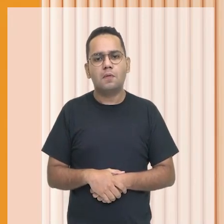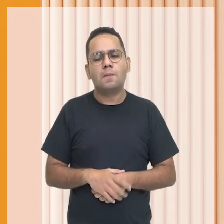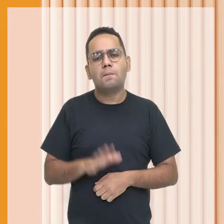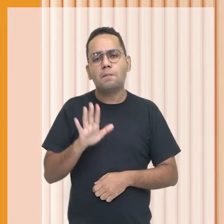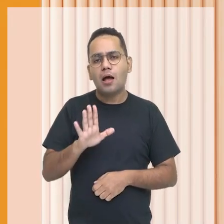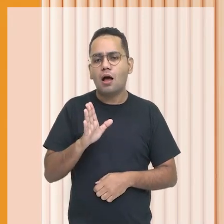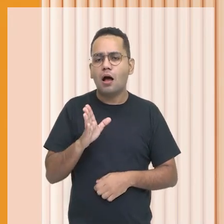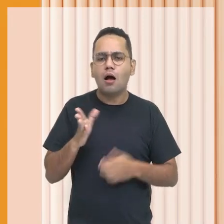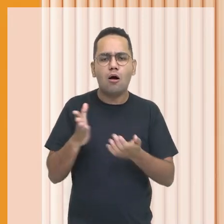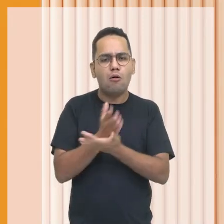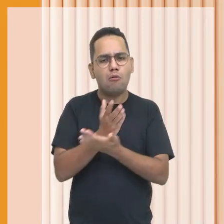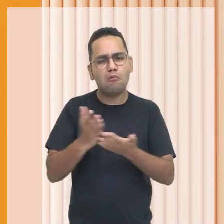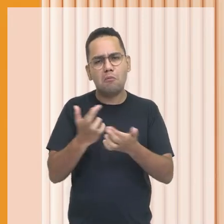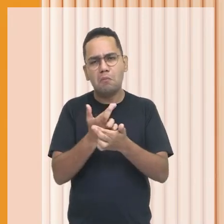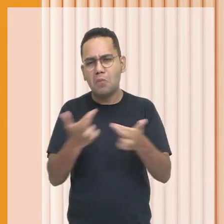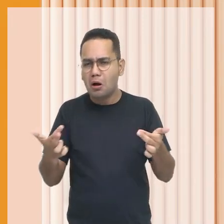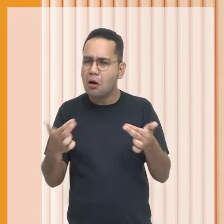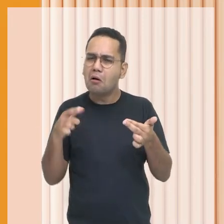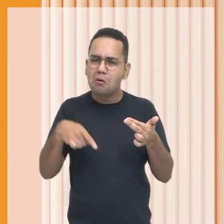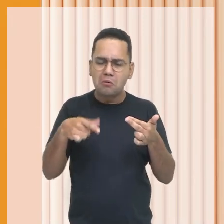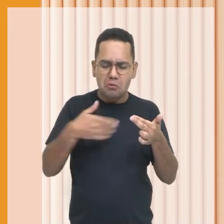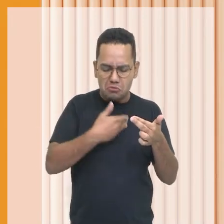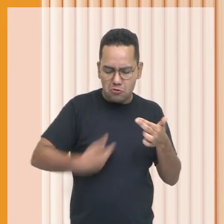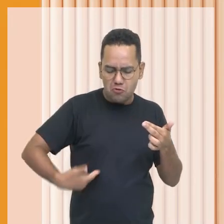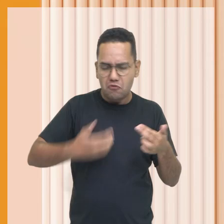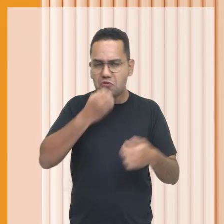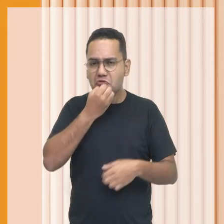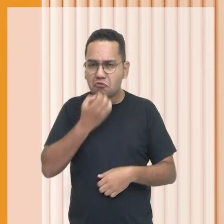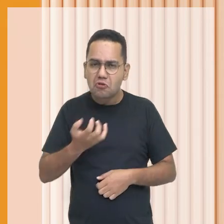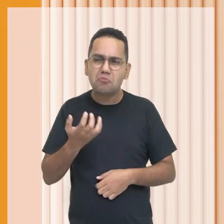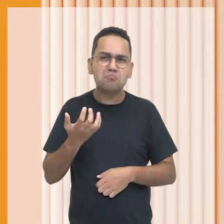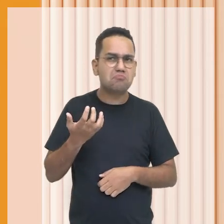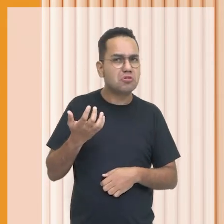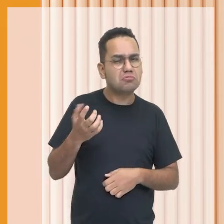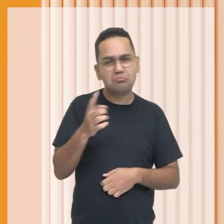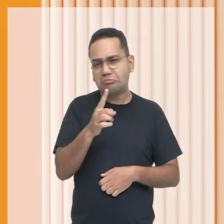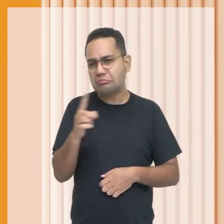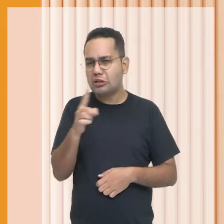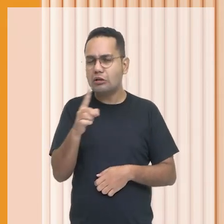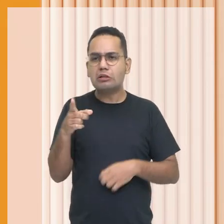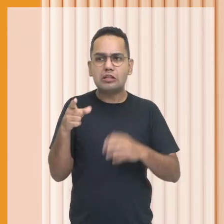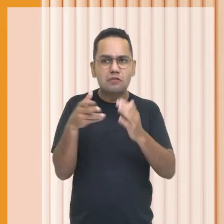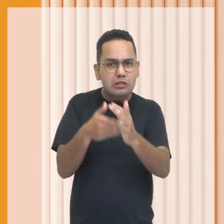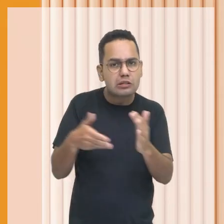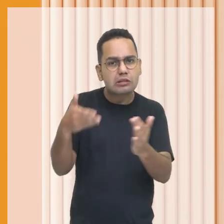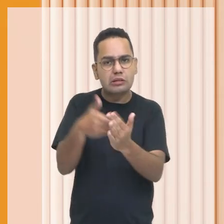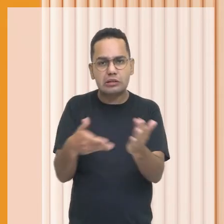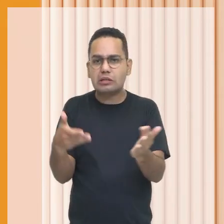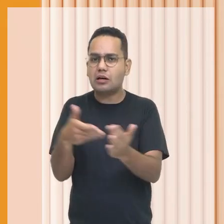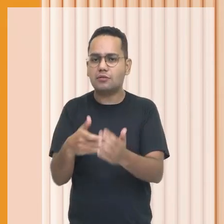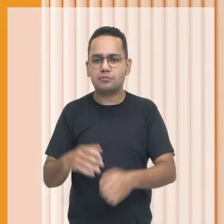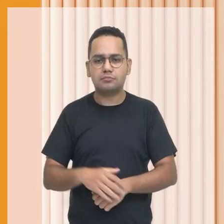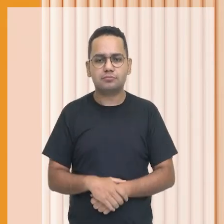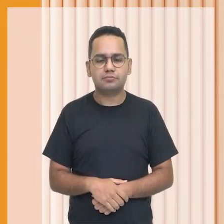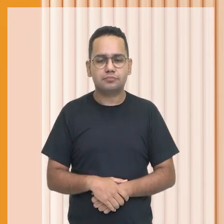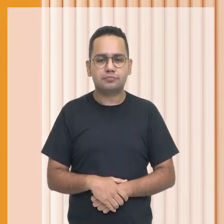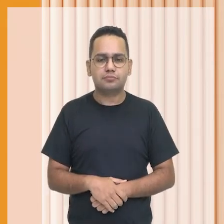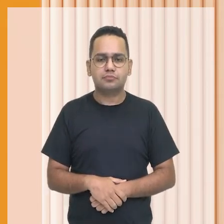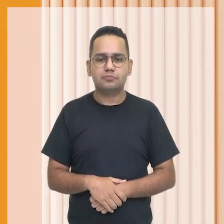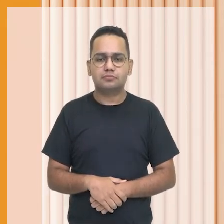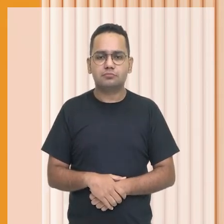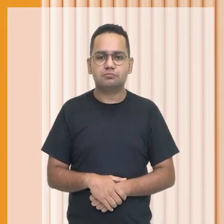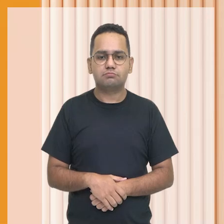questões ali, né, que não foram benéficas para o seu governo, enfrentou resistência e, claro, não ter conseguido também reverter